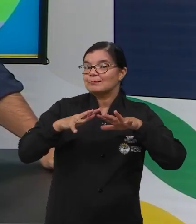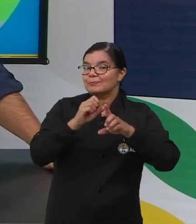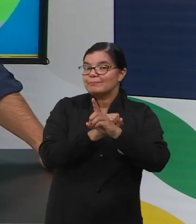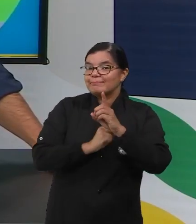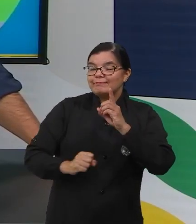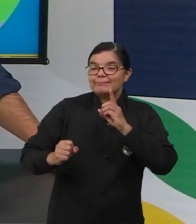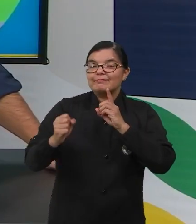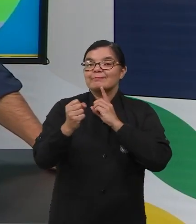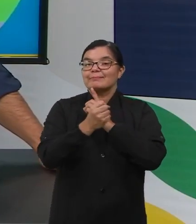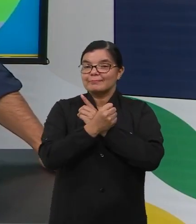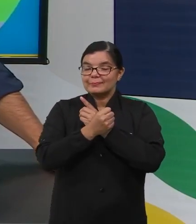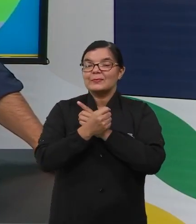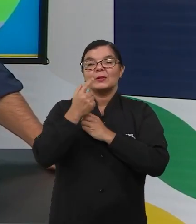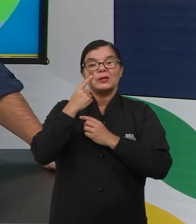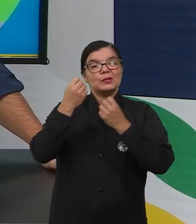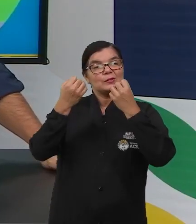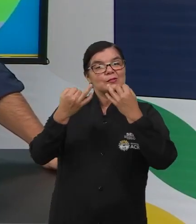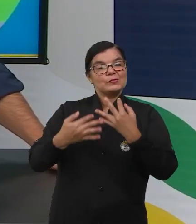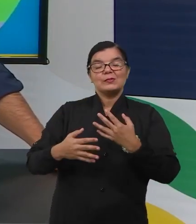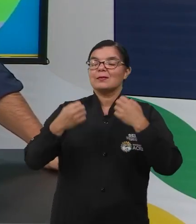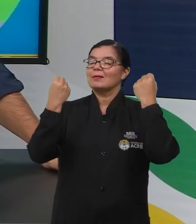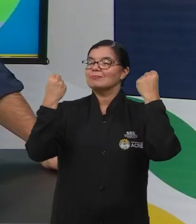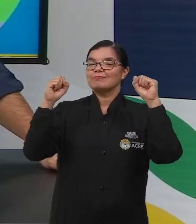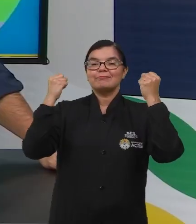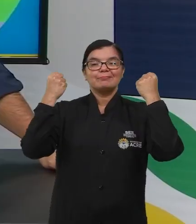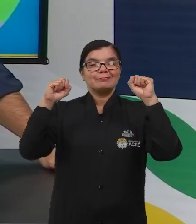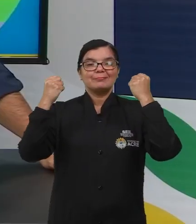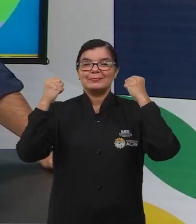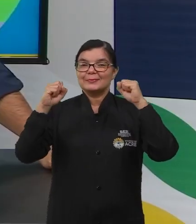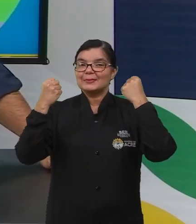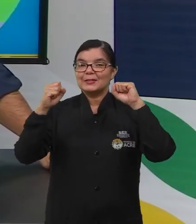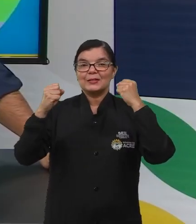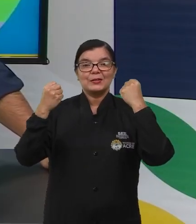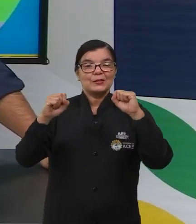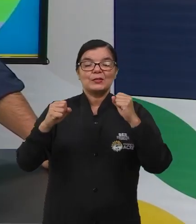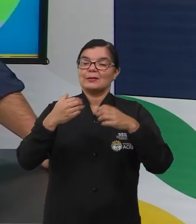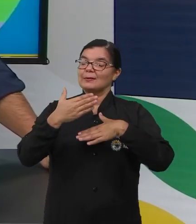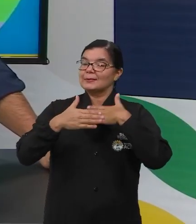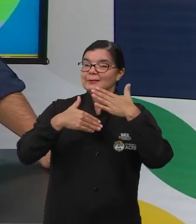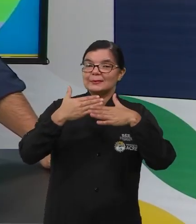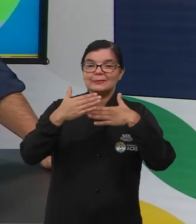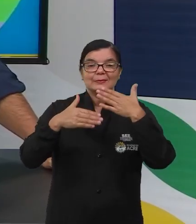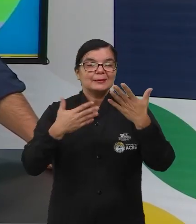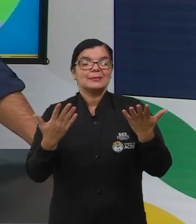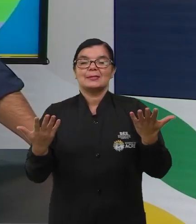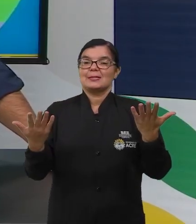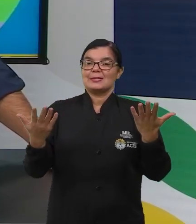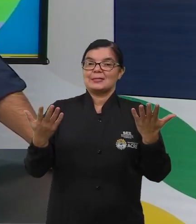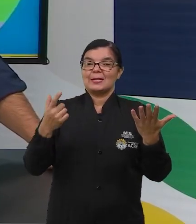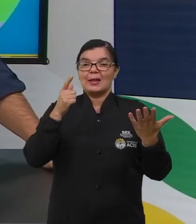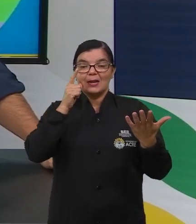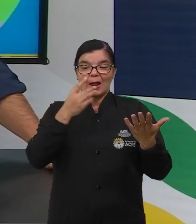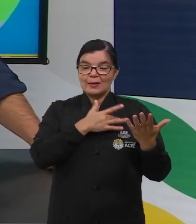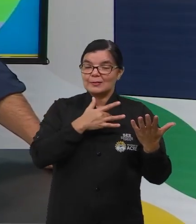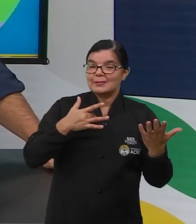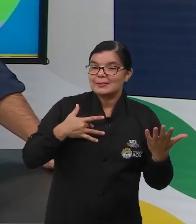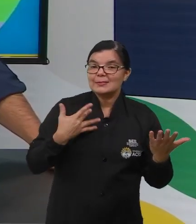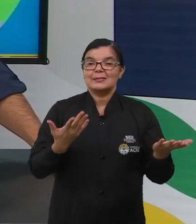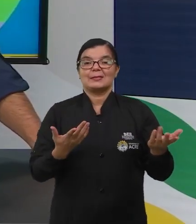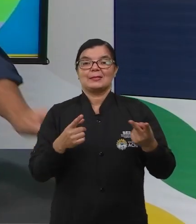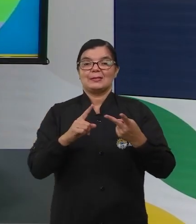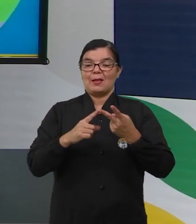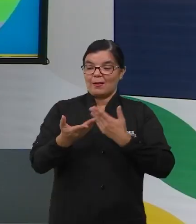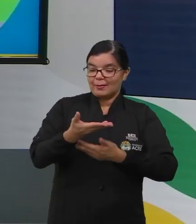social, que é aquilo que eu falei, a atividade física, conseguindo ser desenvolvida ali, a atividade vai propiciar a saúde, mas vai